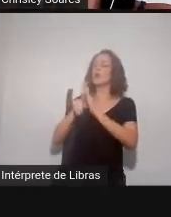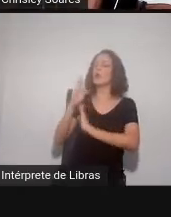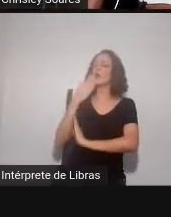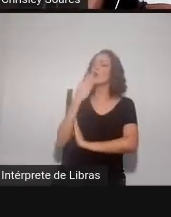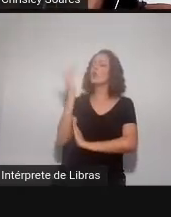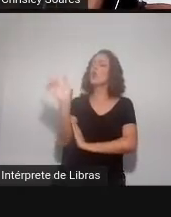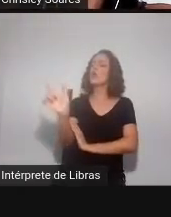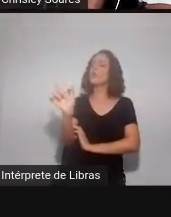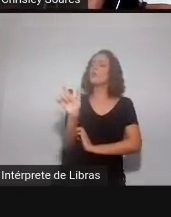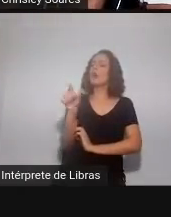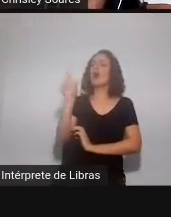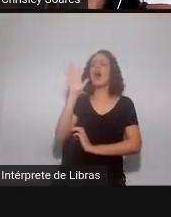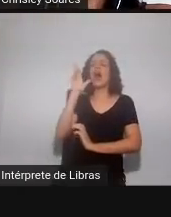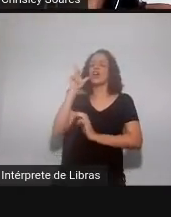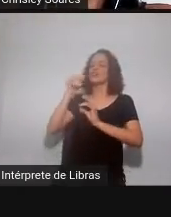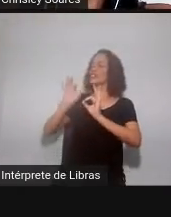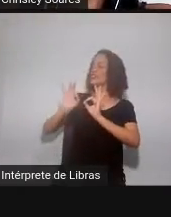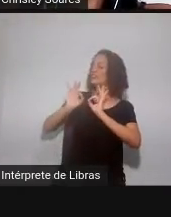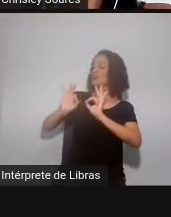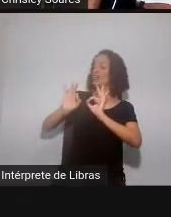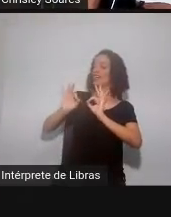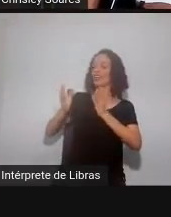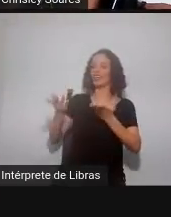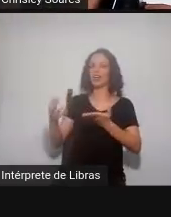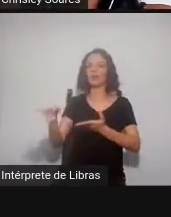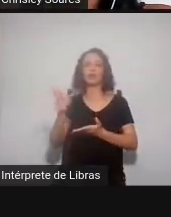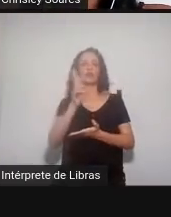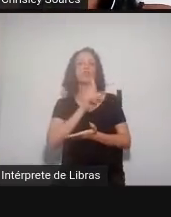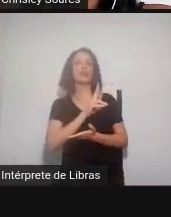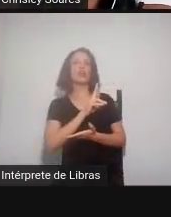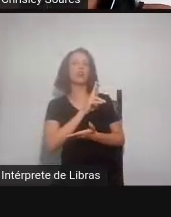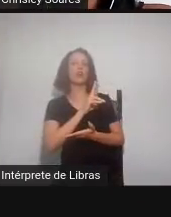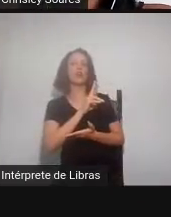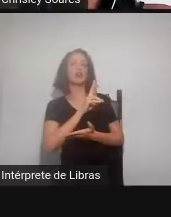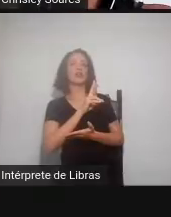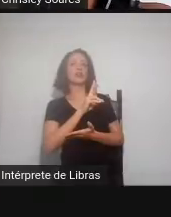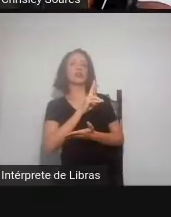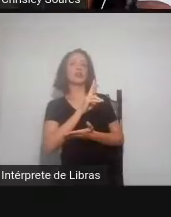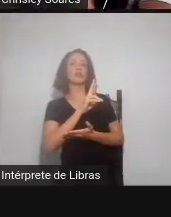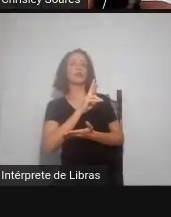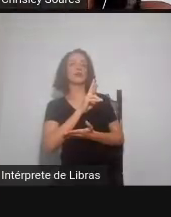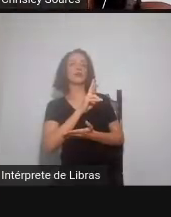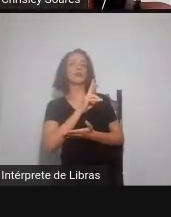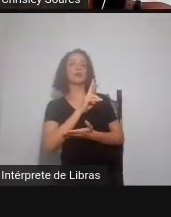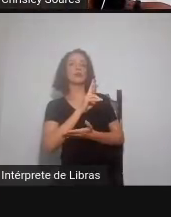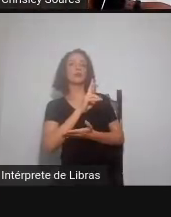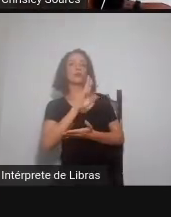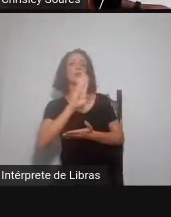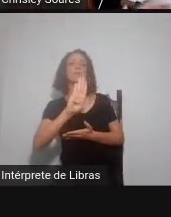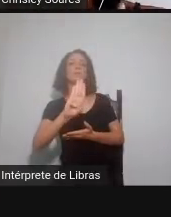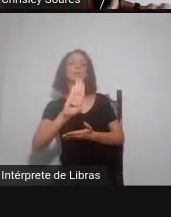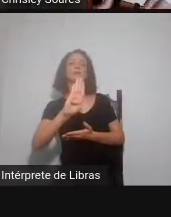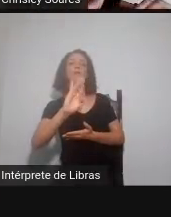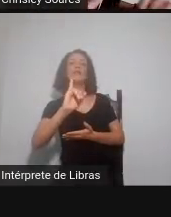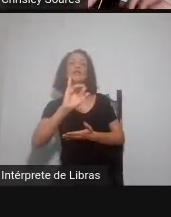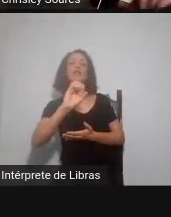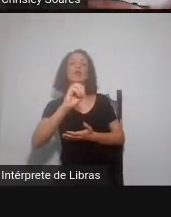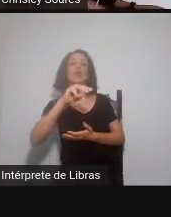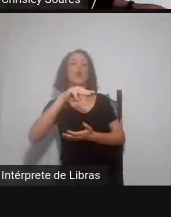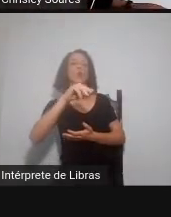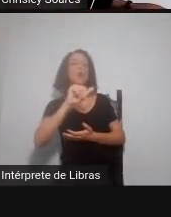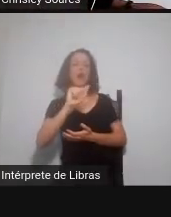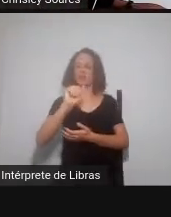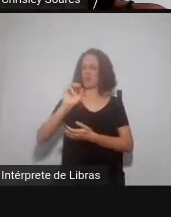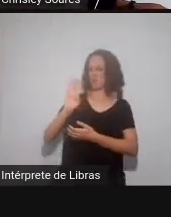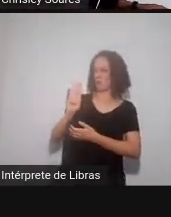achou que é chique e elegante? Aí ele falou: Bioma. Aí a Cíntia falou assim: Bioma? Mas apareceu esse texto